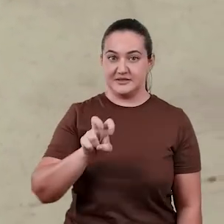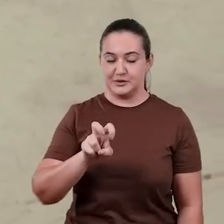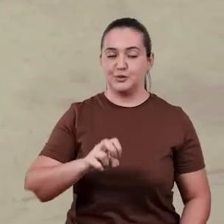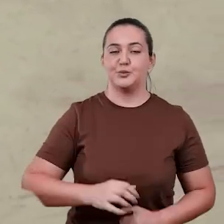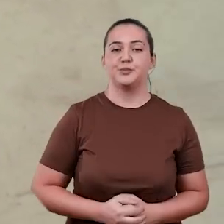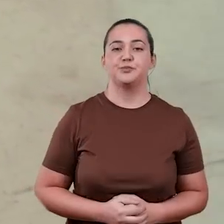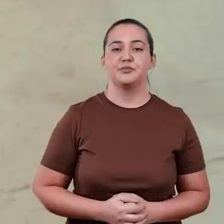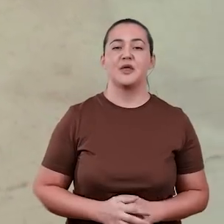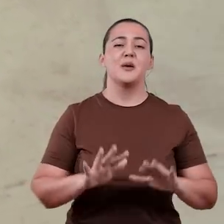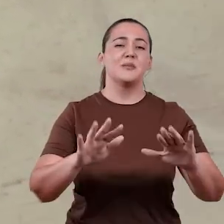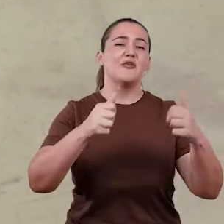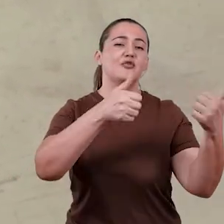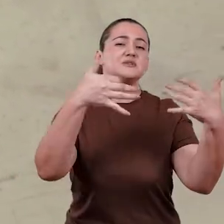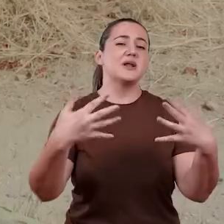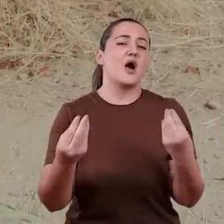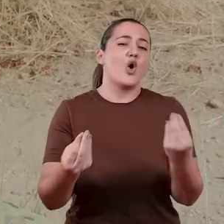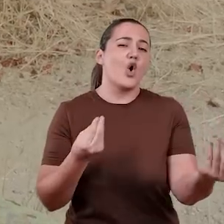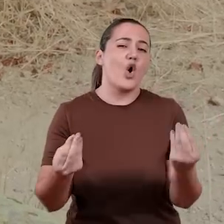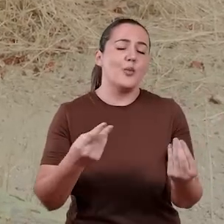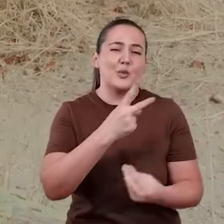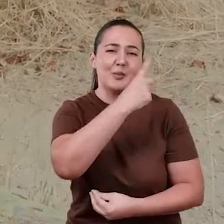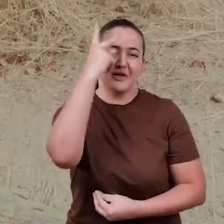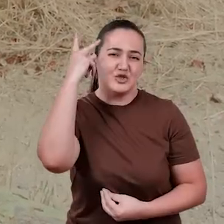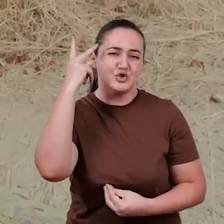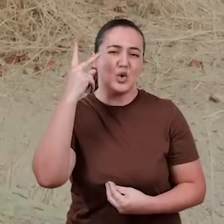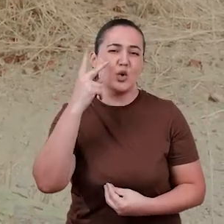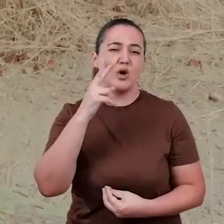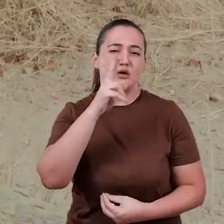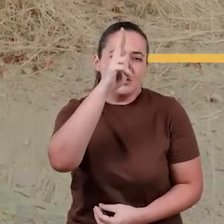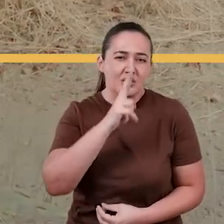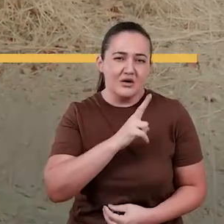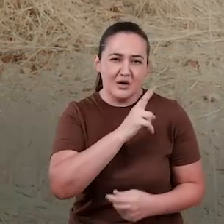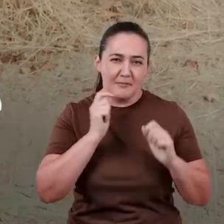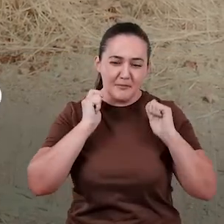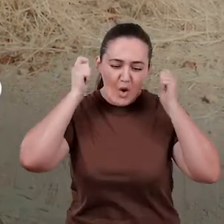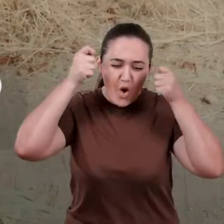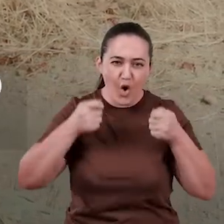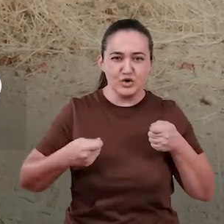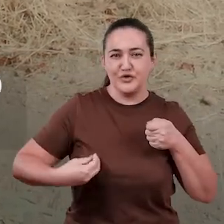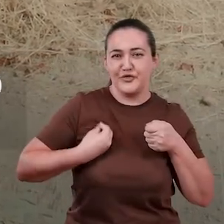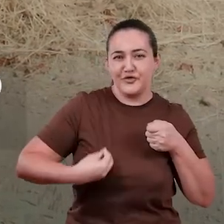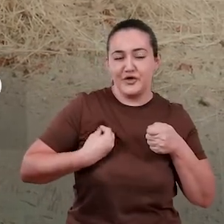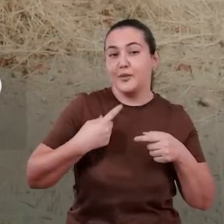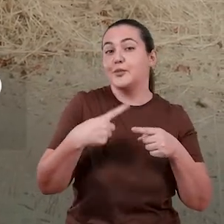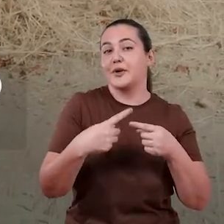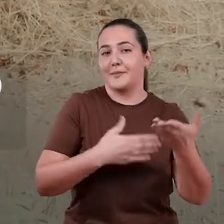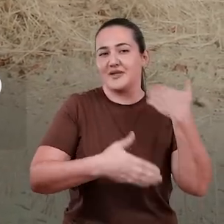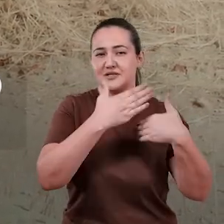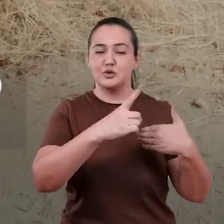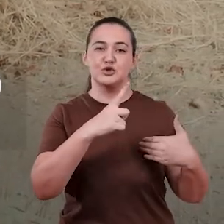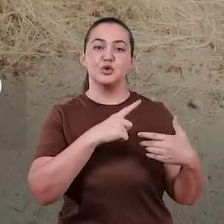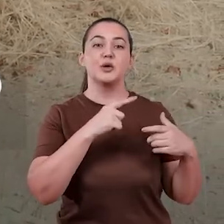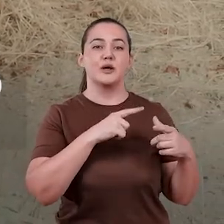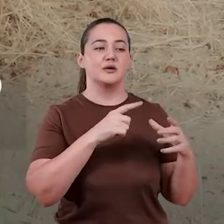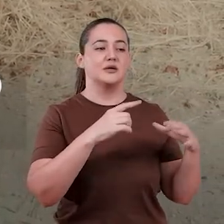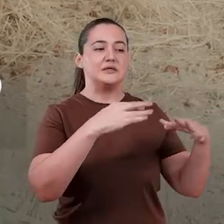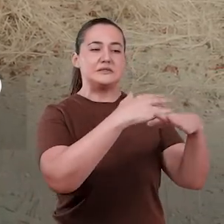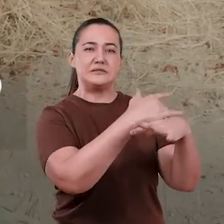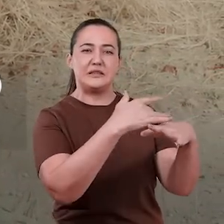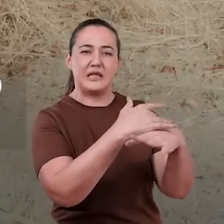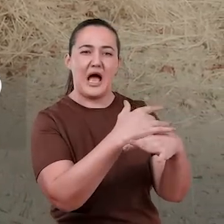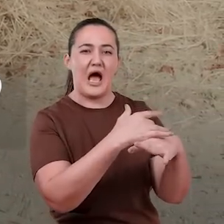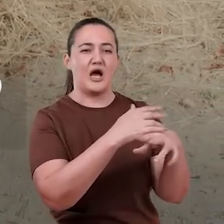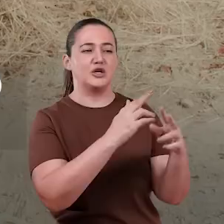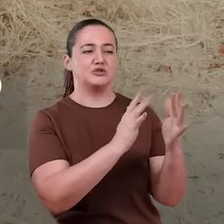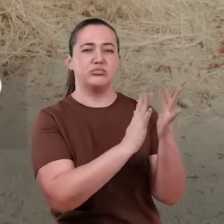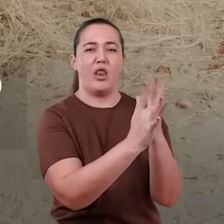um pouco sobre a vida monástica. Esse processo, esse movimento de abandonar a civilização, abandonar o